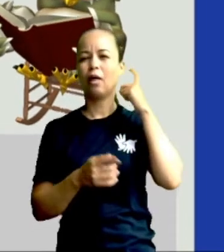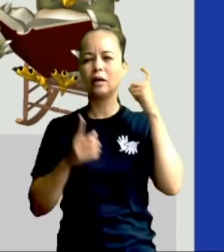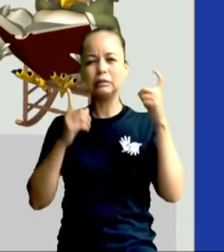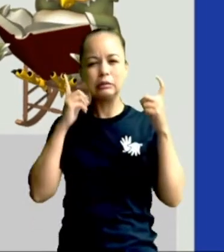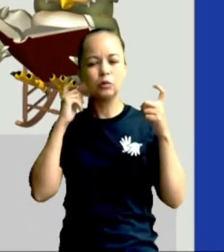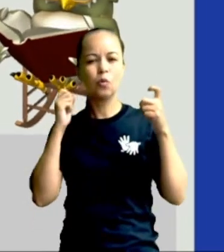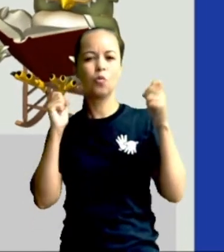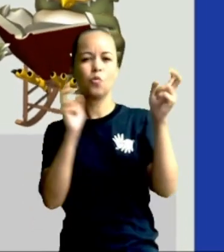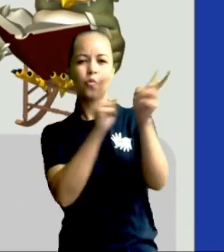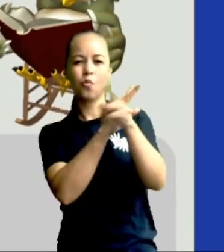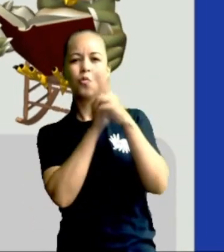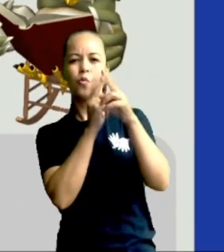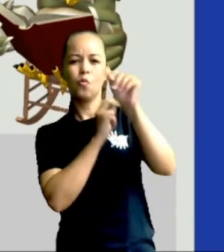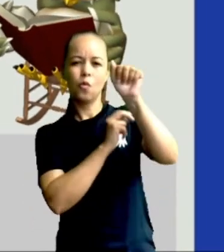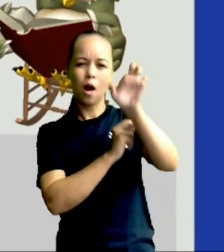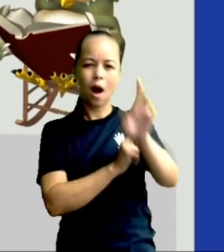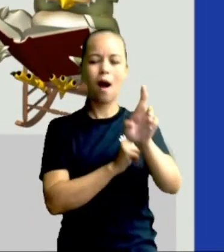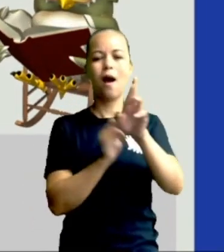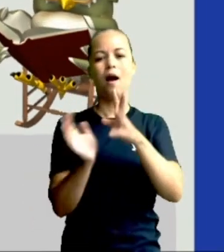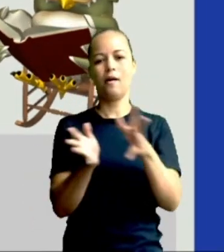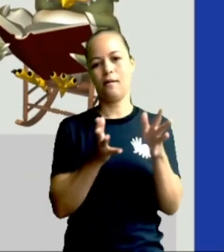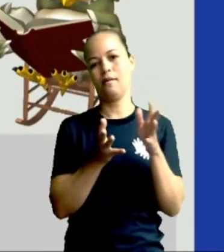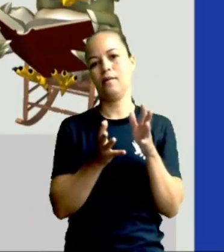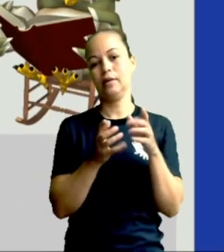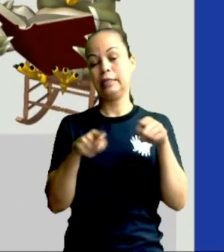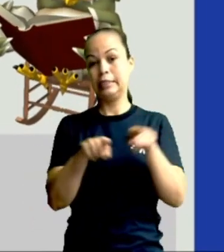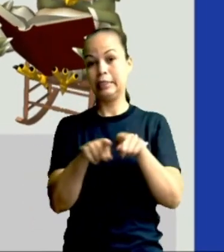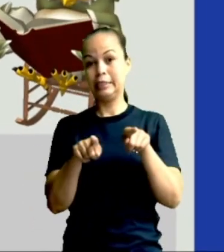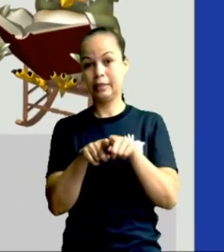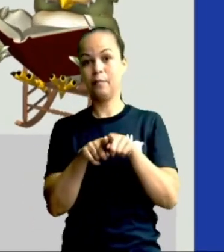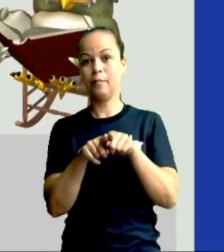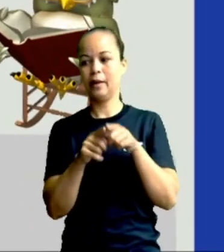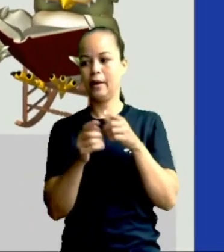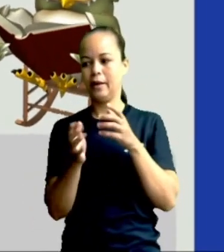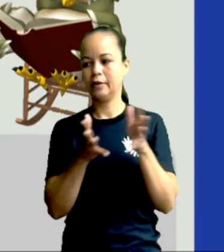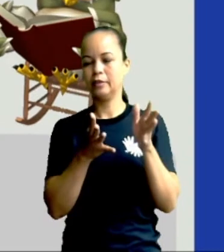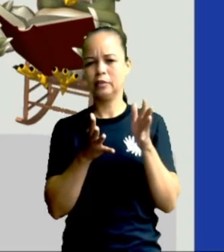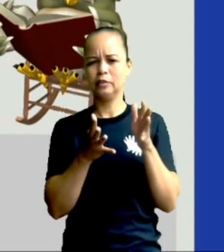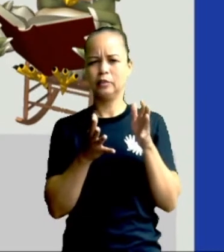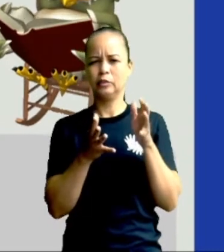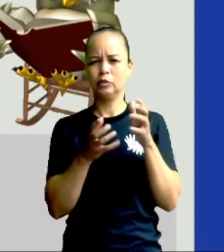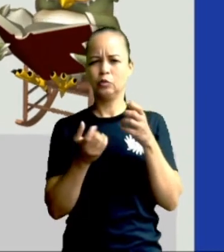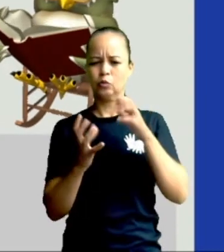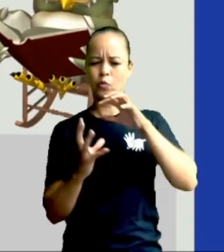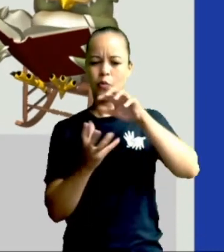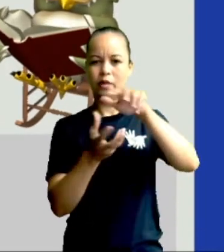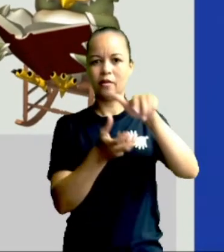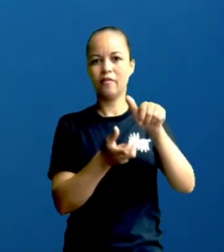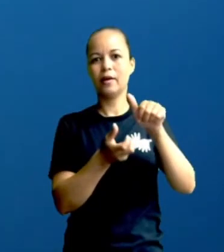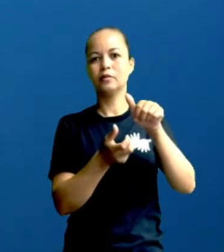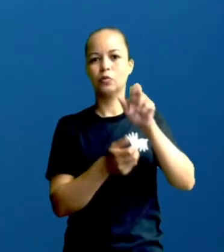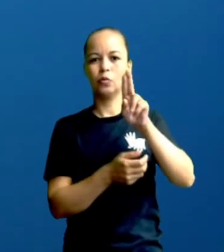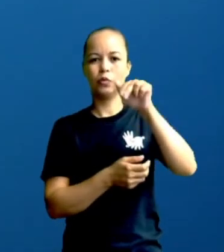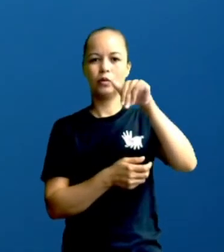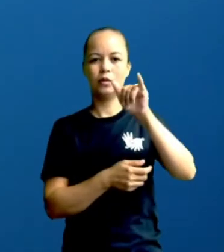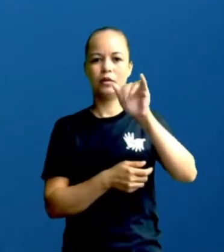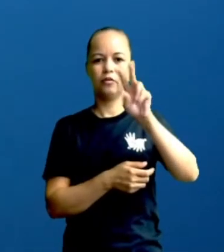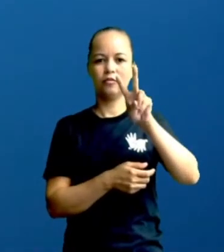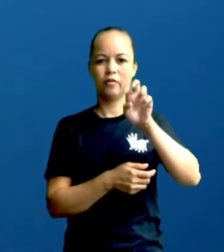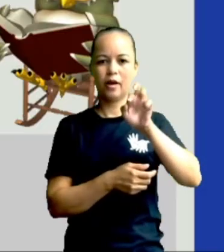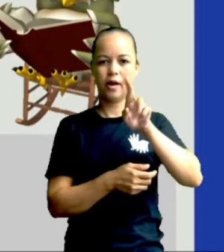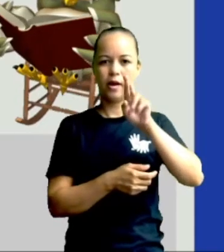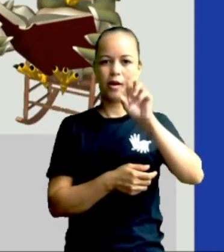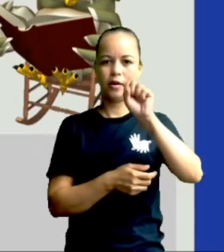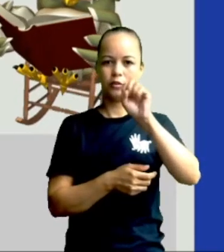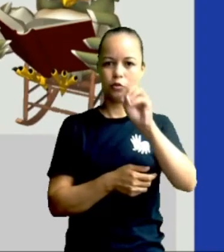do ar, poluição até do universo. Vocês acreditam que existe lixo no universo? Pois é, minha gente,